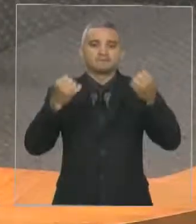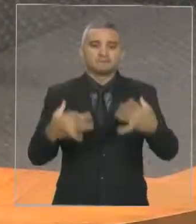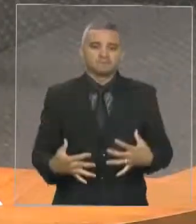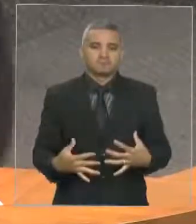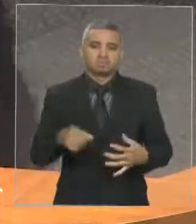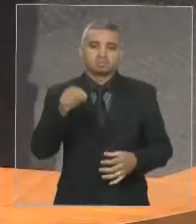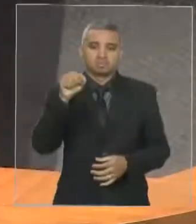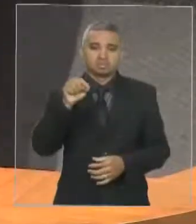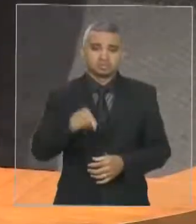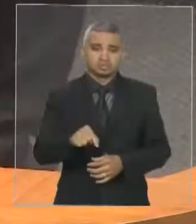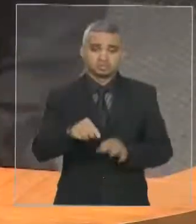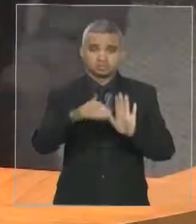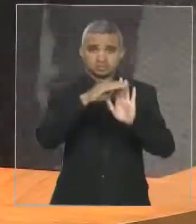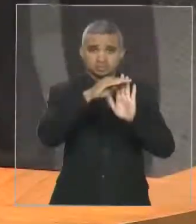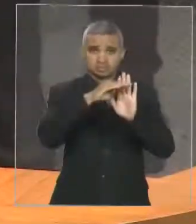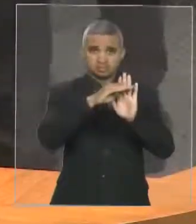evento